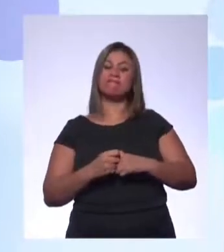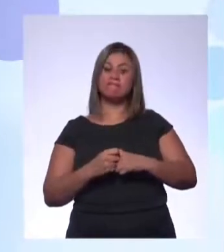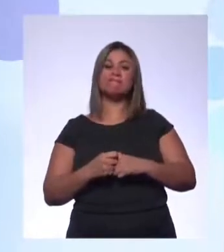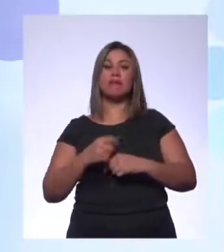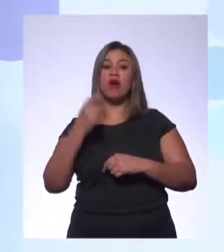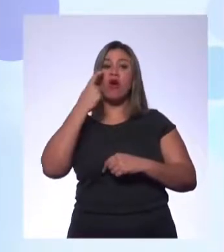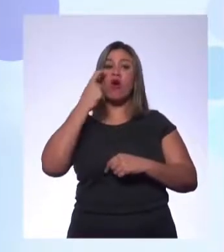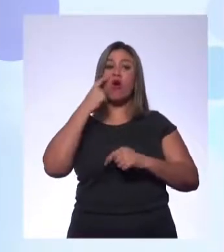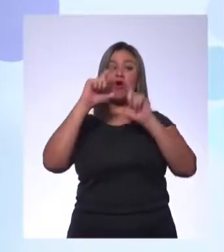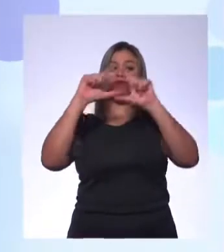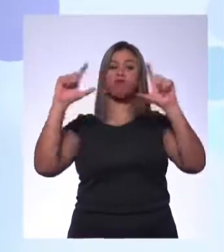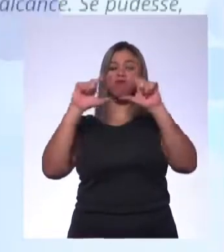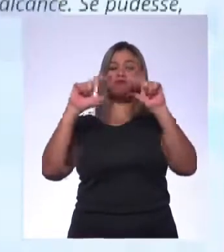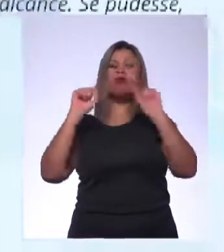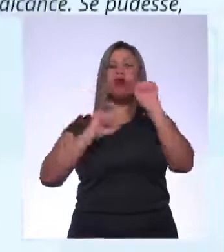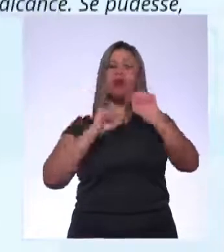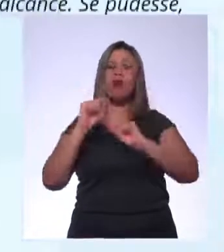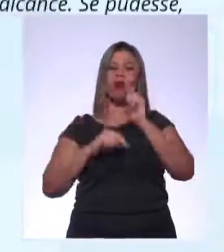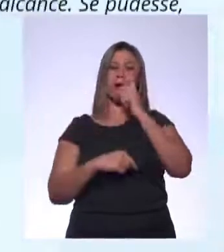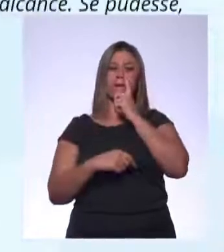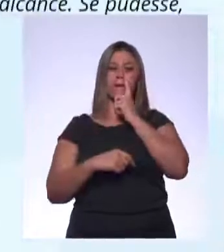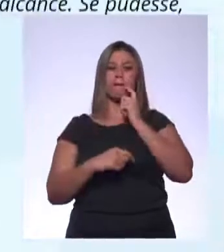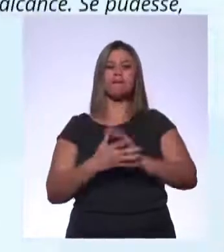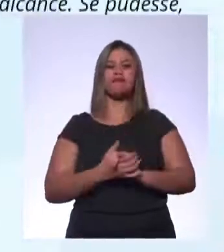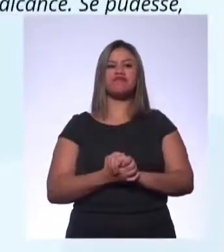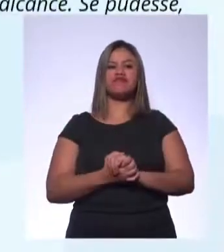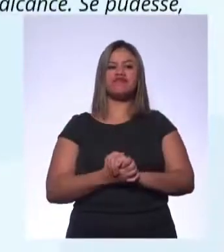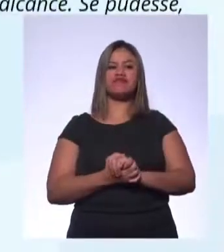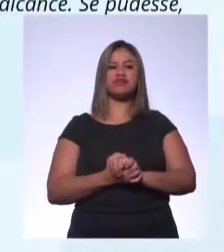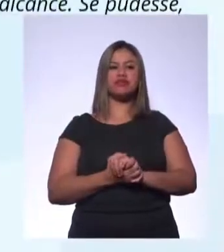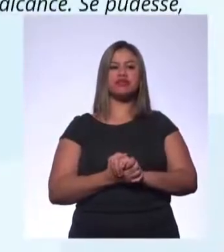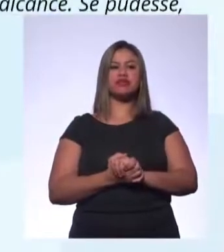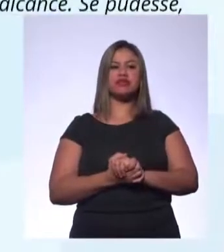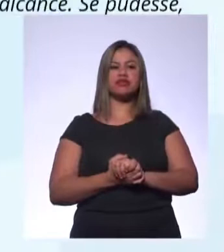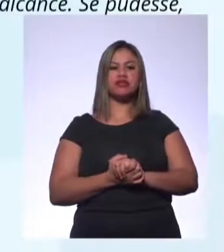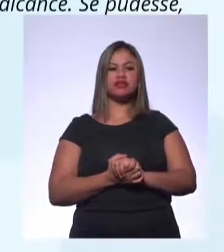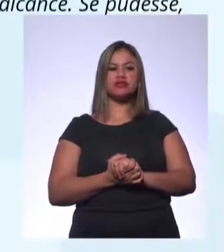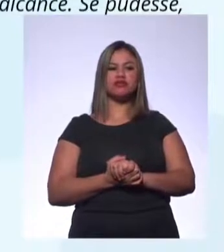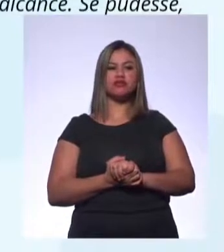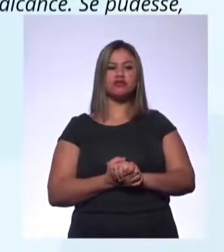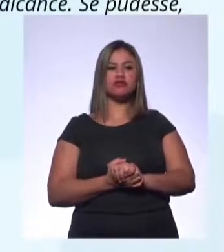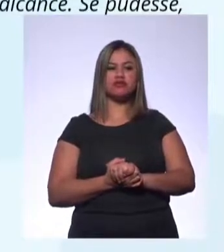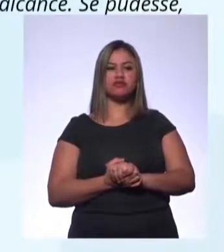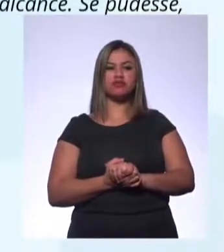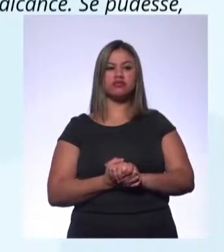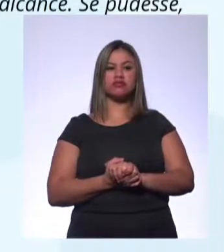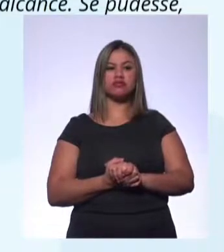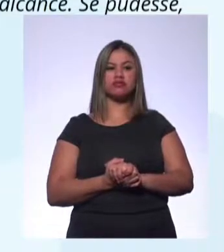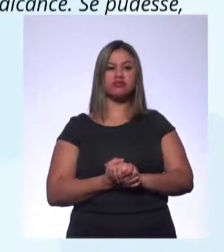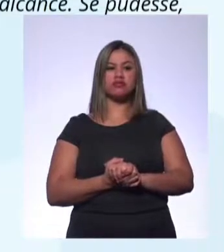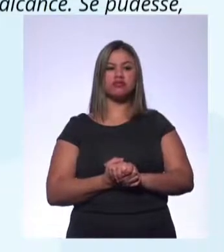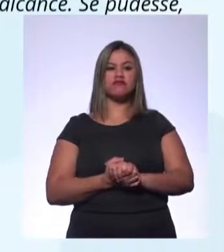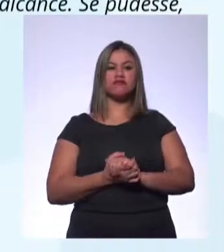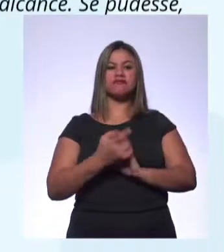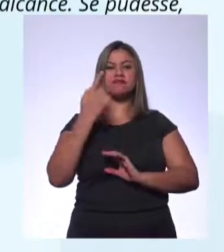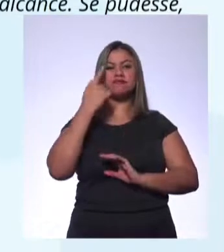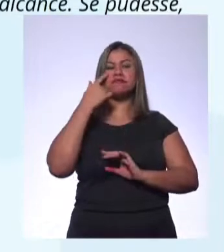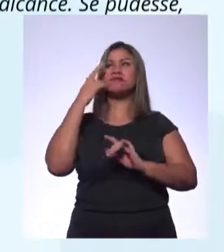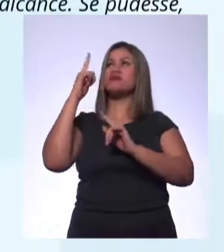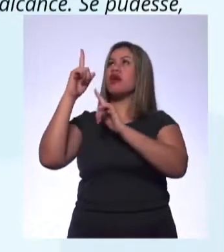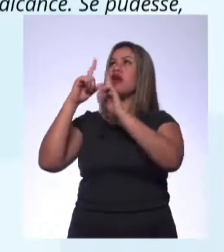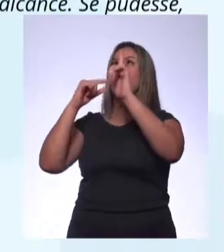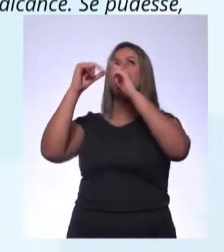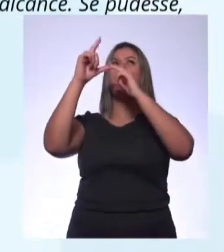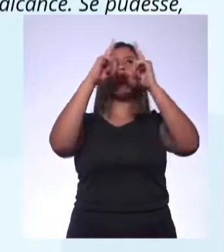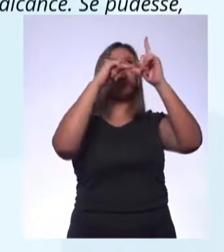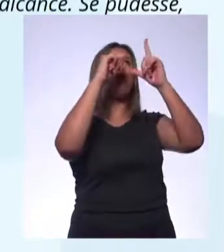ali na nossa imagem. Ele faz a seguinte declaração: todas essas estrelas, todos